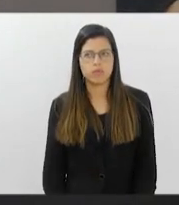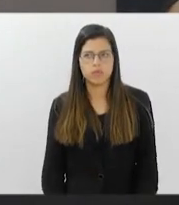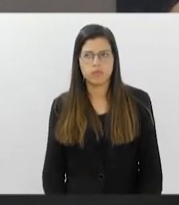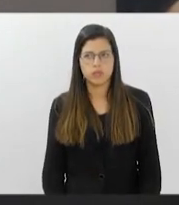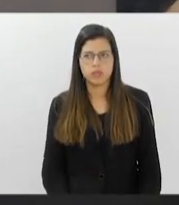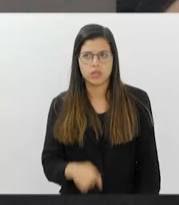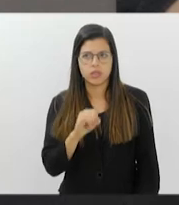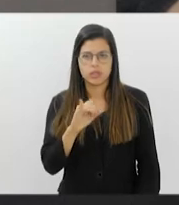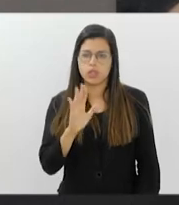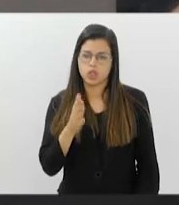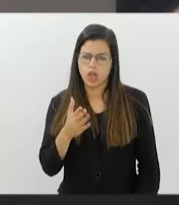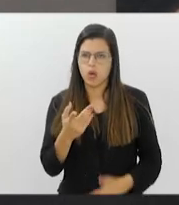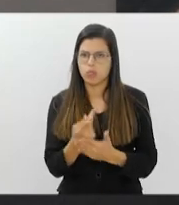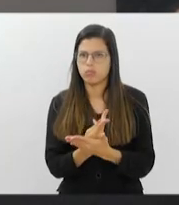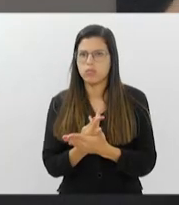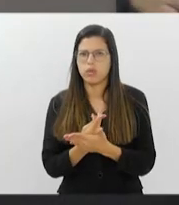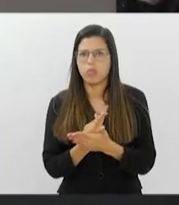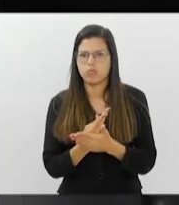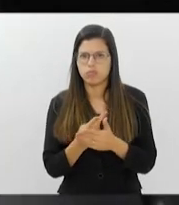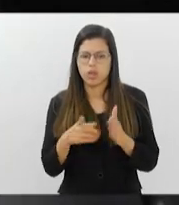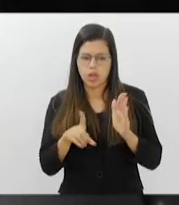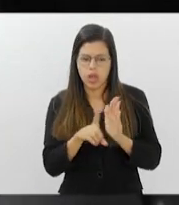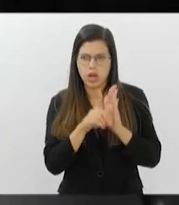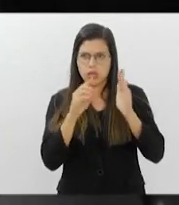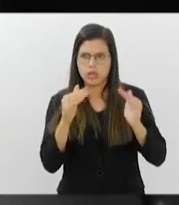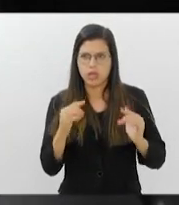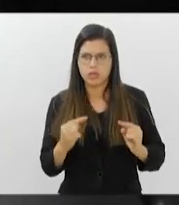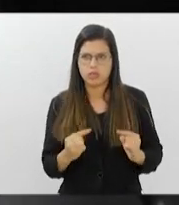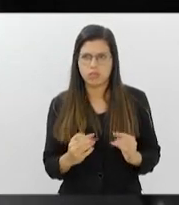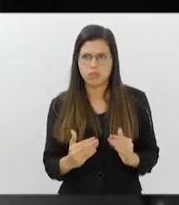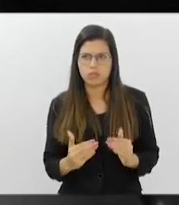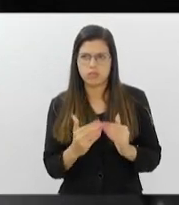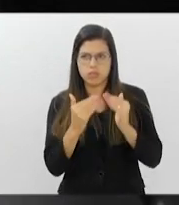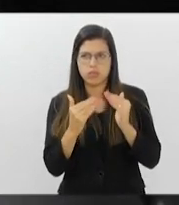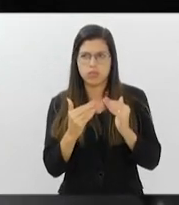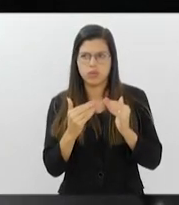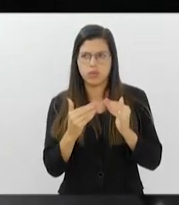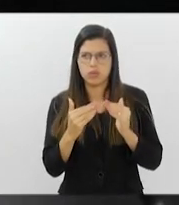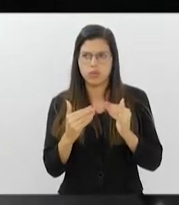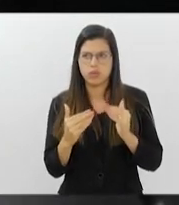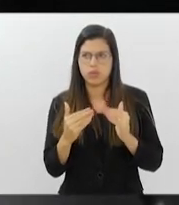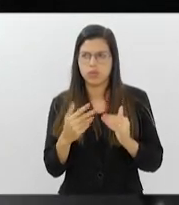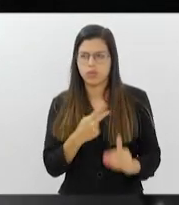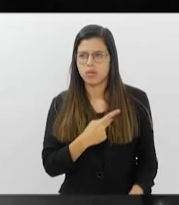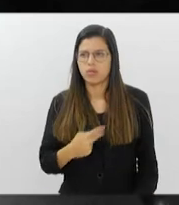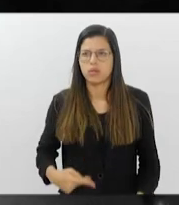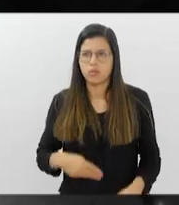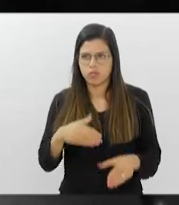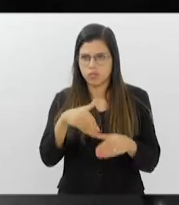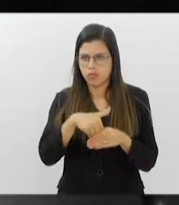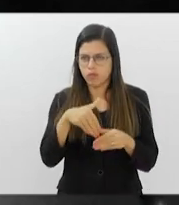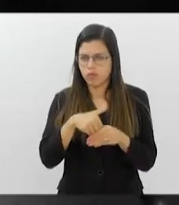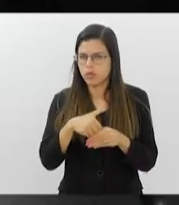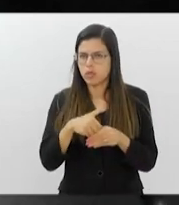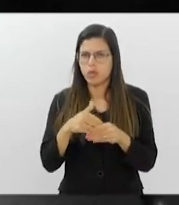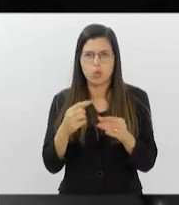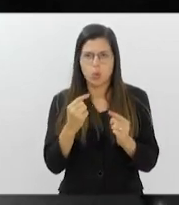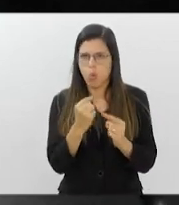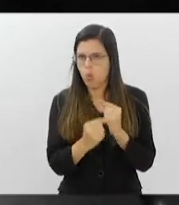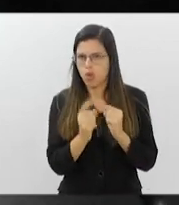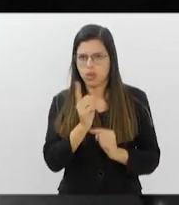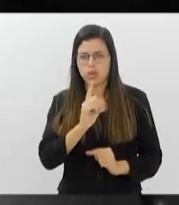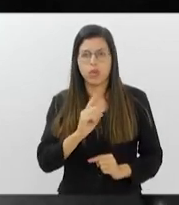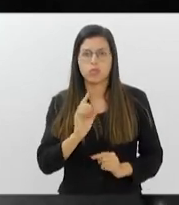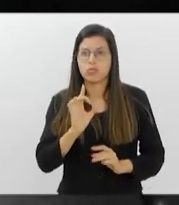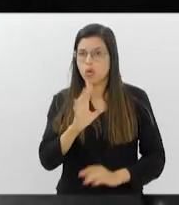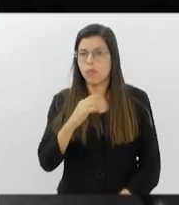prossegue a legalidade. Presidente, eu não estou abrendo voto divergente. Tá? Não, eu estou falando. É uma dúvida. Mas